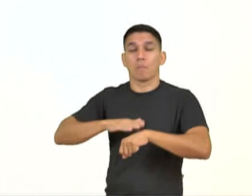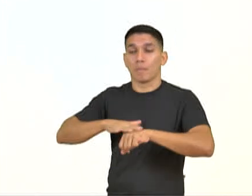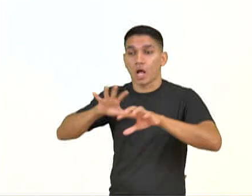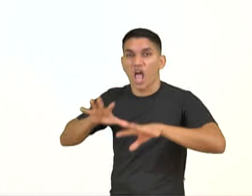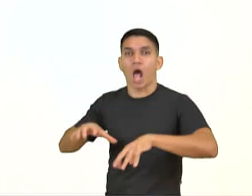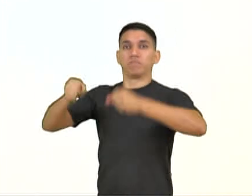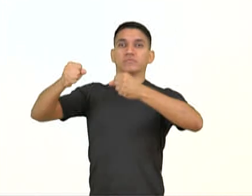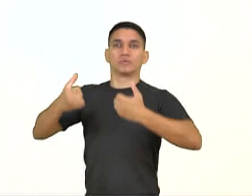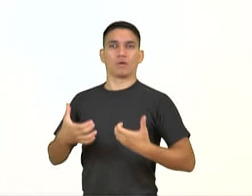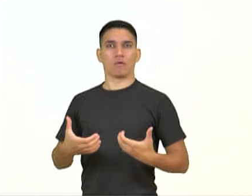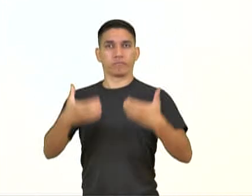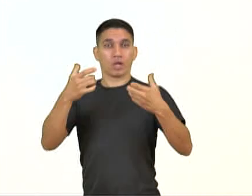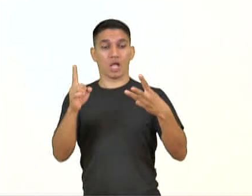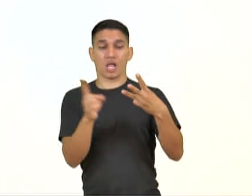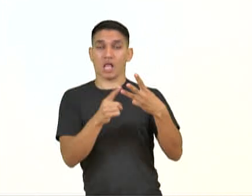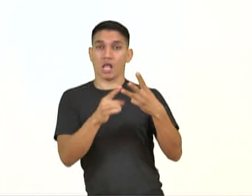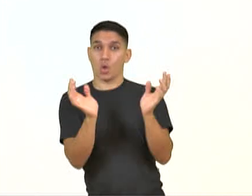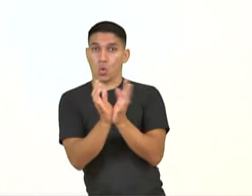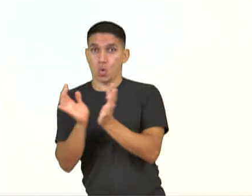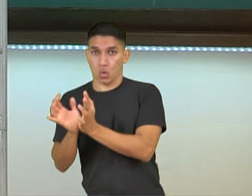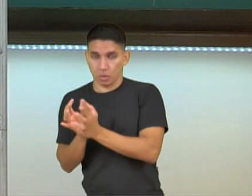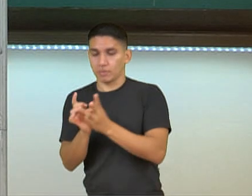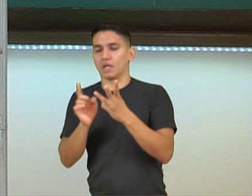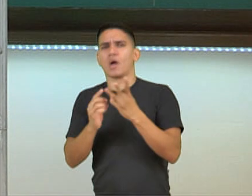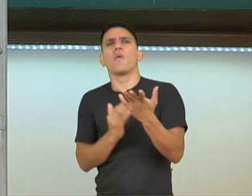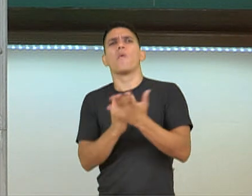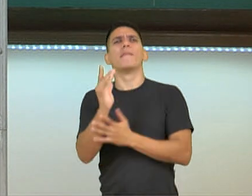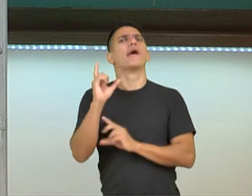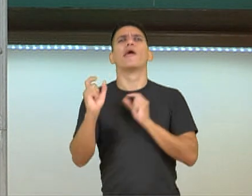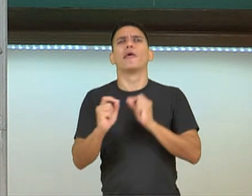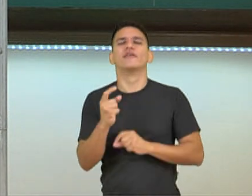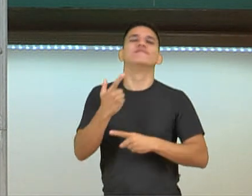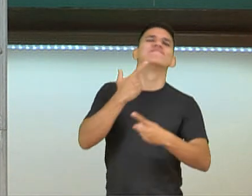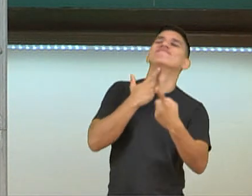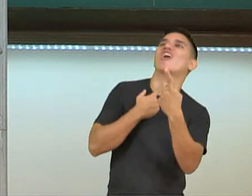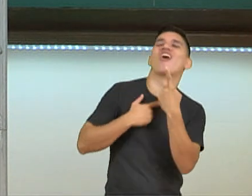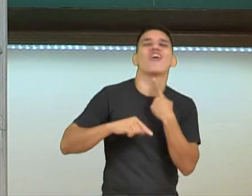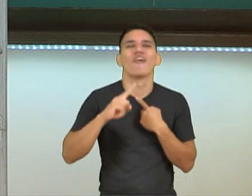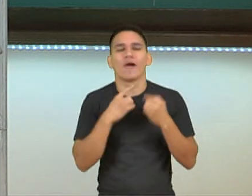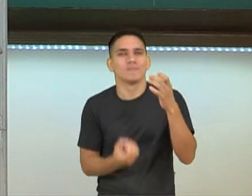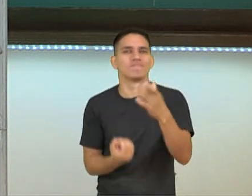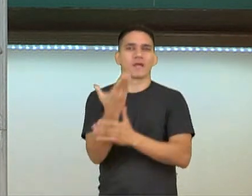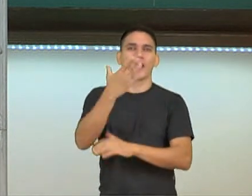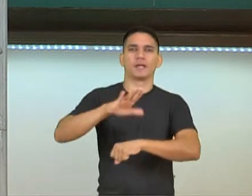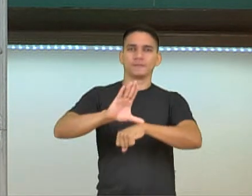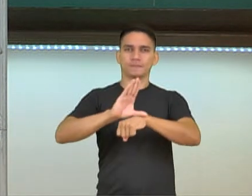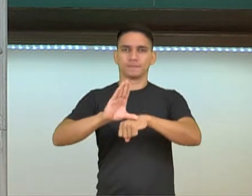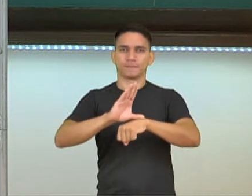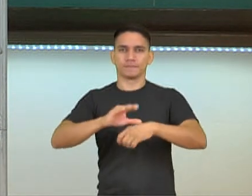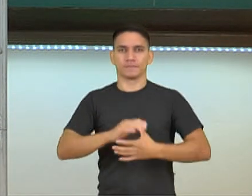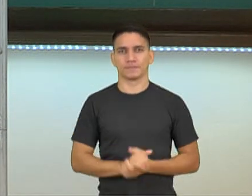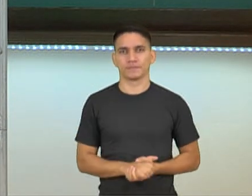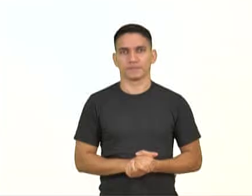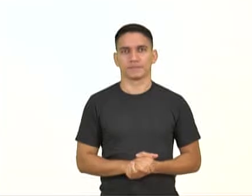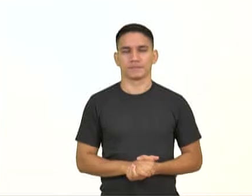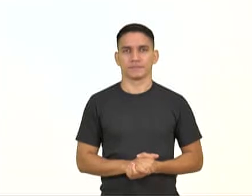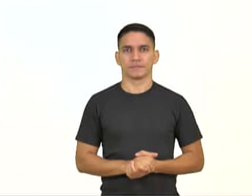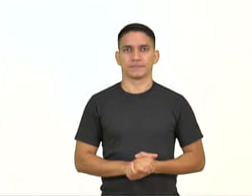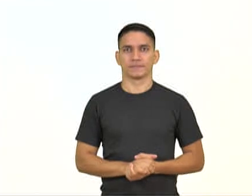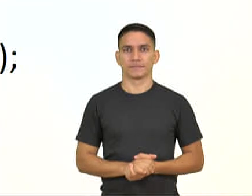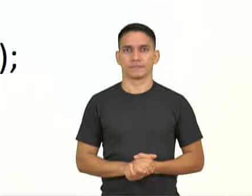Terceiro Estado, ele vai iniciar essa tão desejada Constituição.